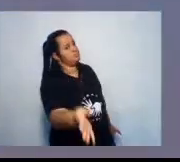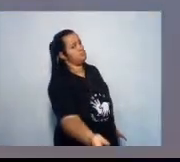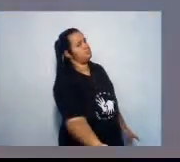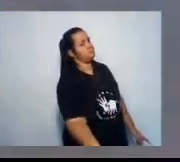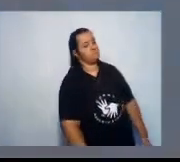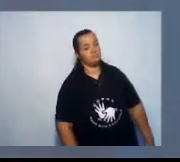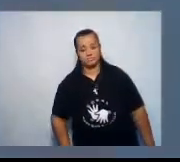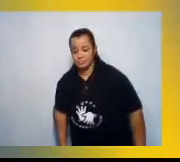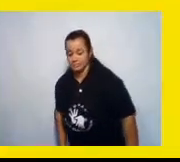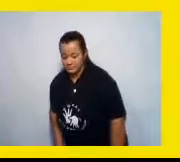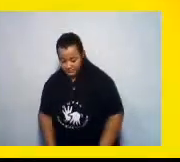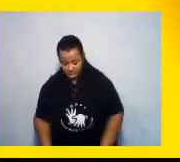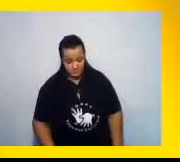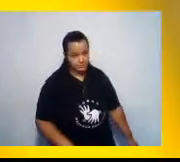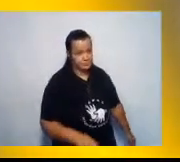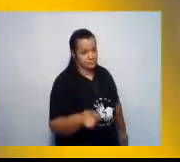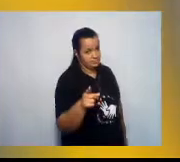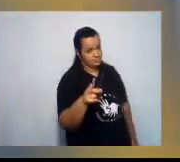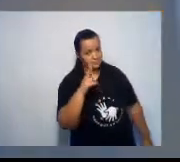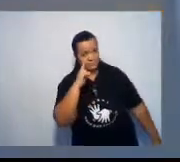Você vai